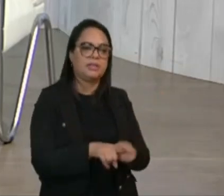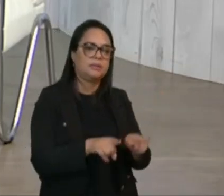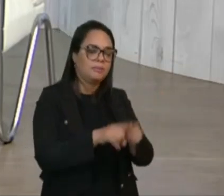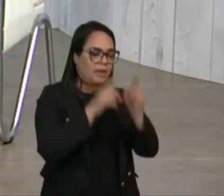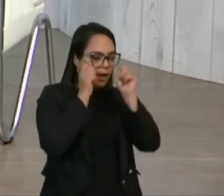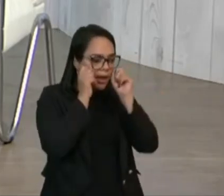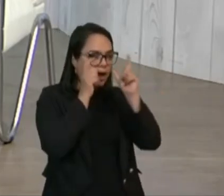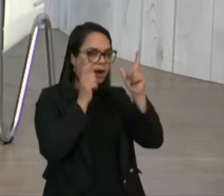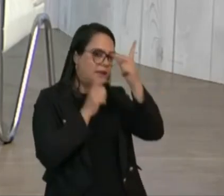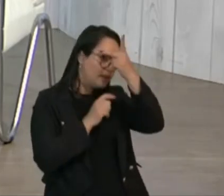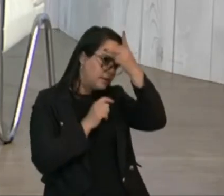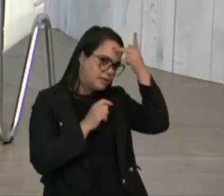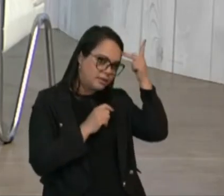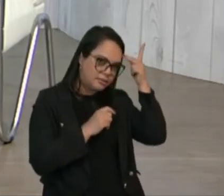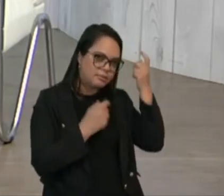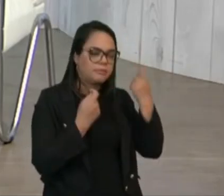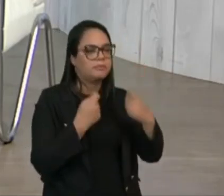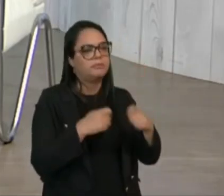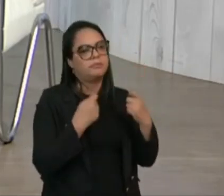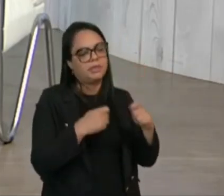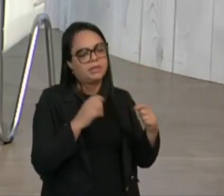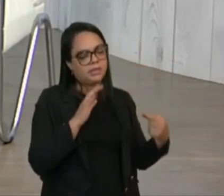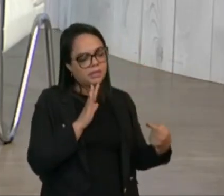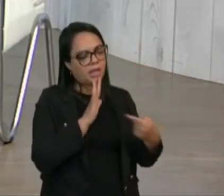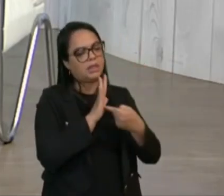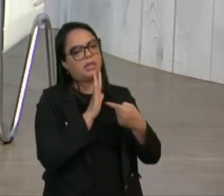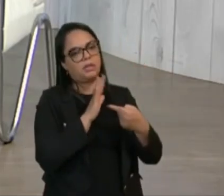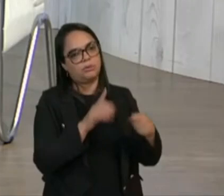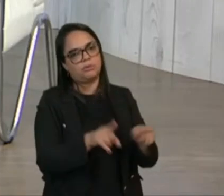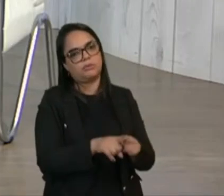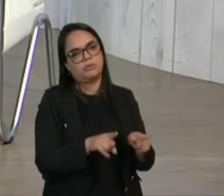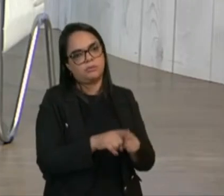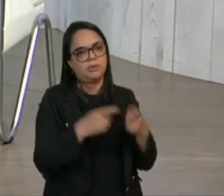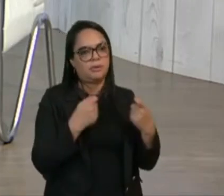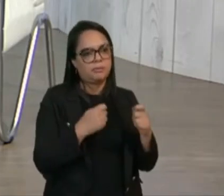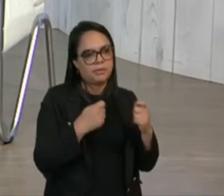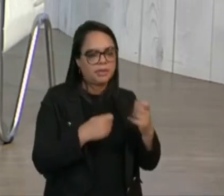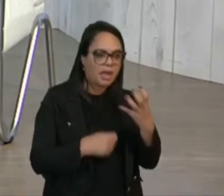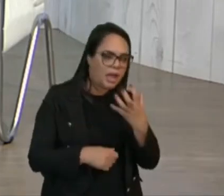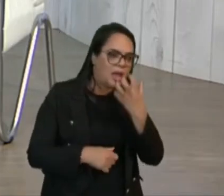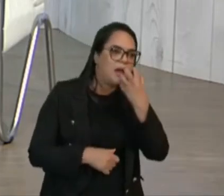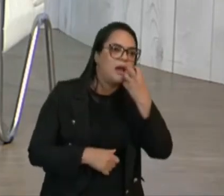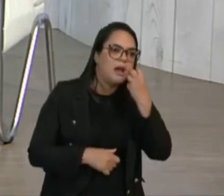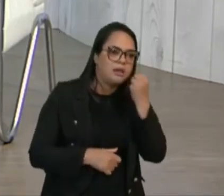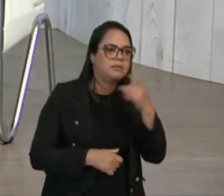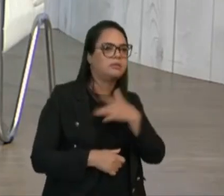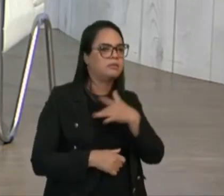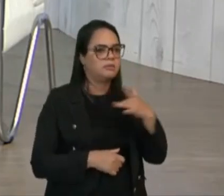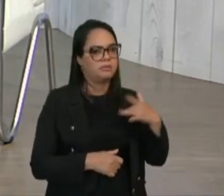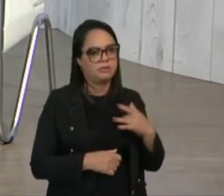as pessoas que é preciso fazer a denúncia e é preciso, sim, também fazer a adoção